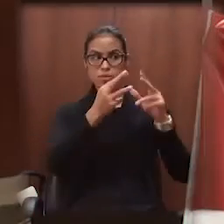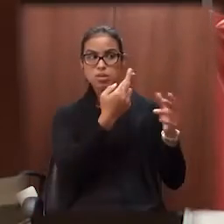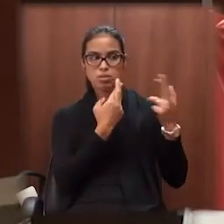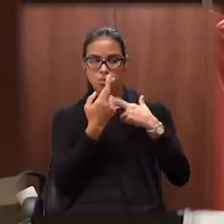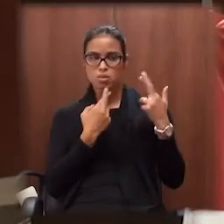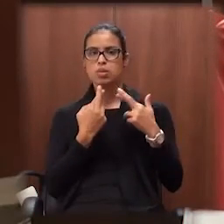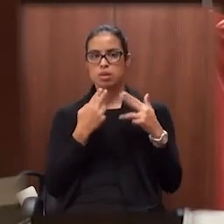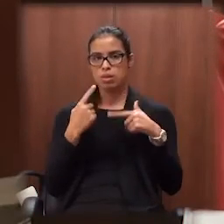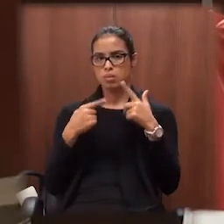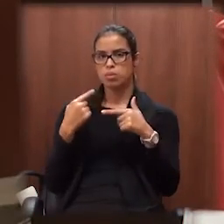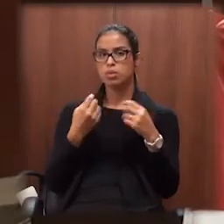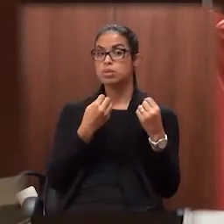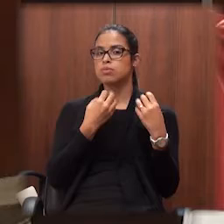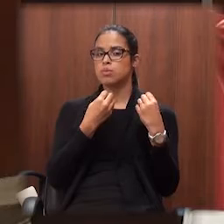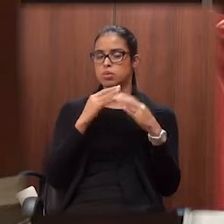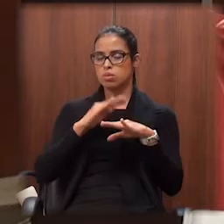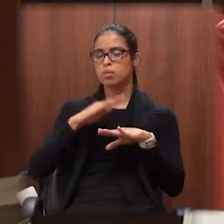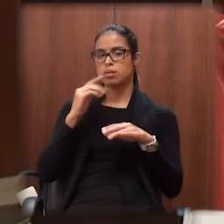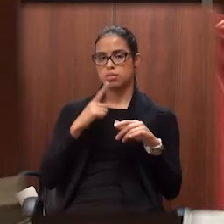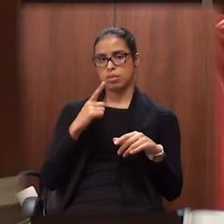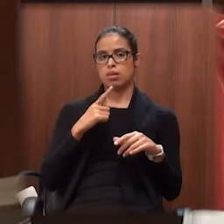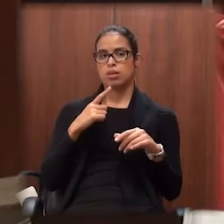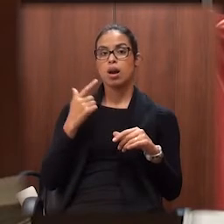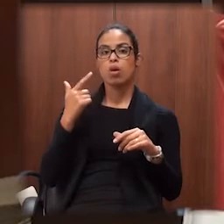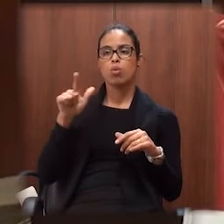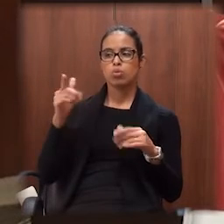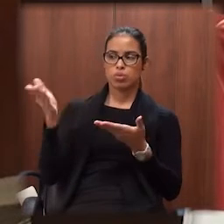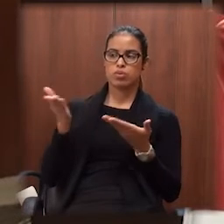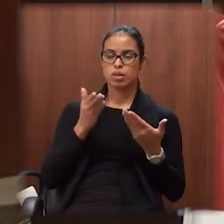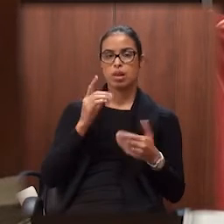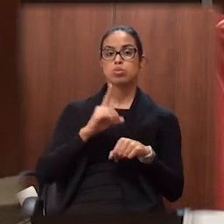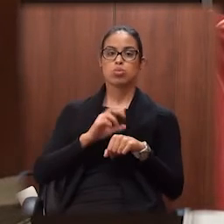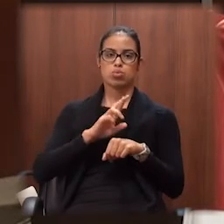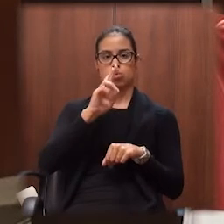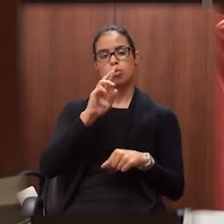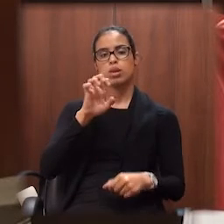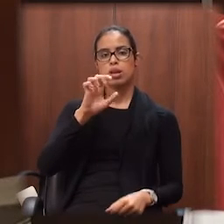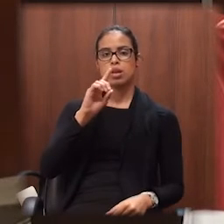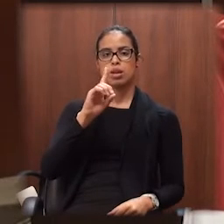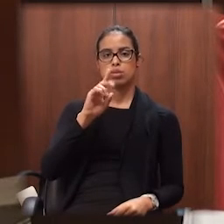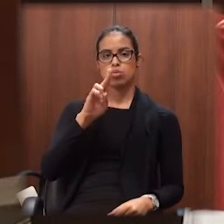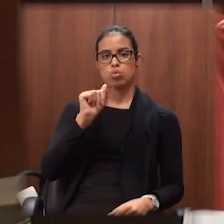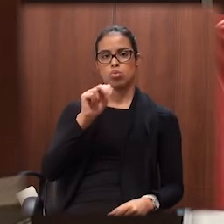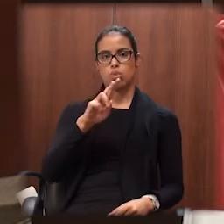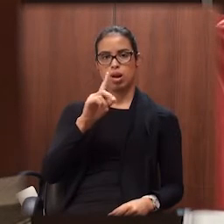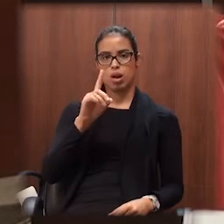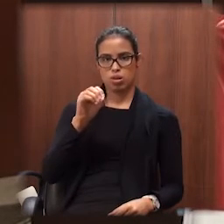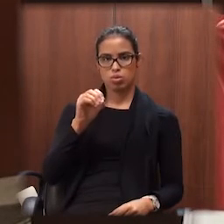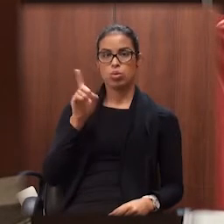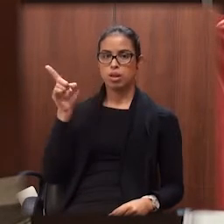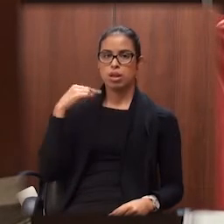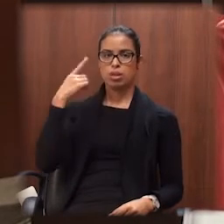Então, prosseguindo, nós vamos passar a palavra ao professor Dr. Eduardo Carlos Bianca Bittar. Ele